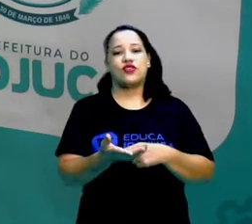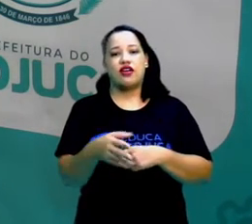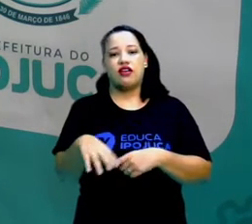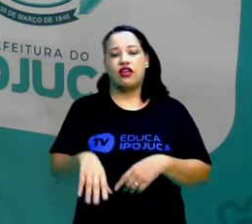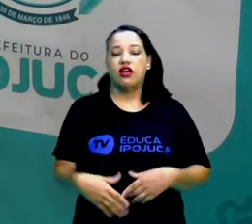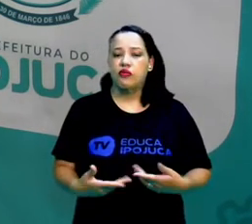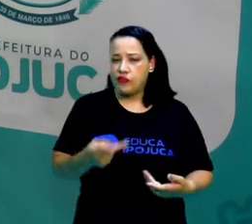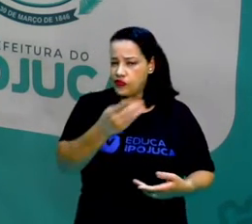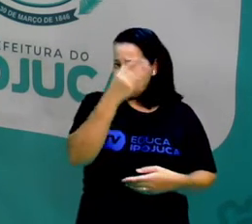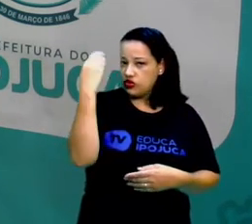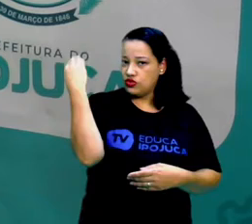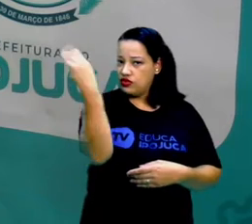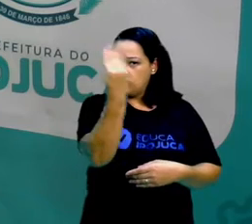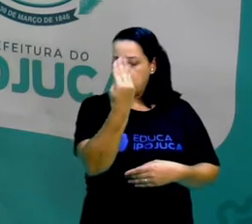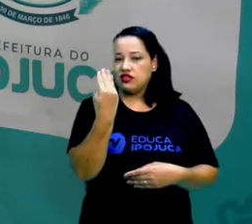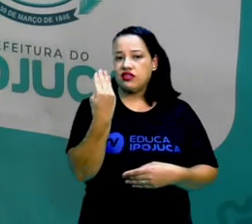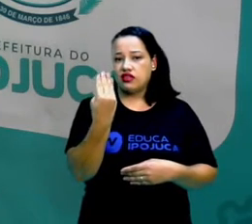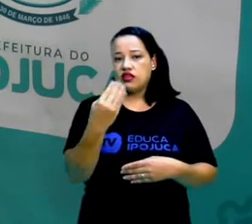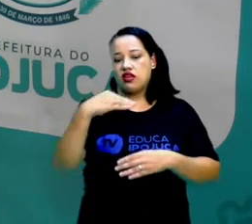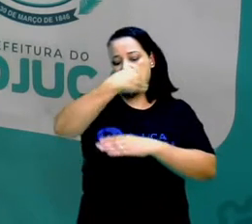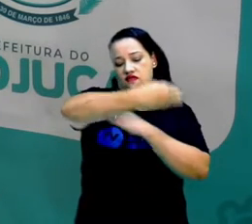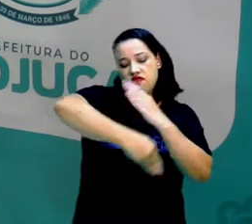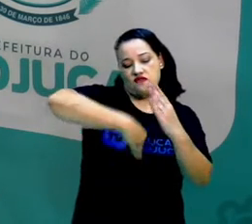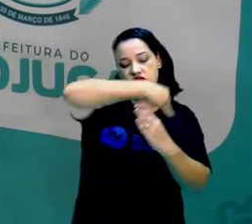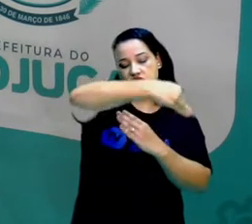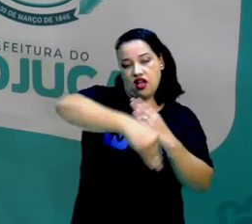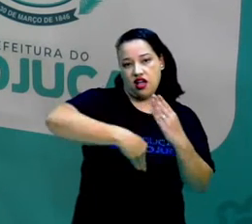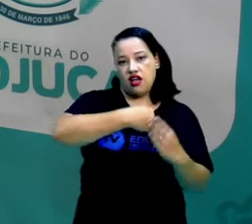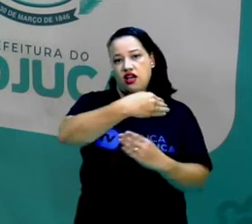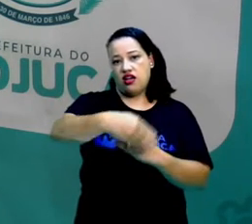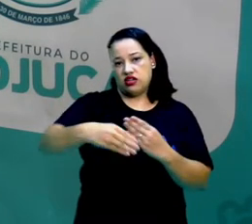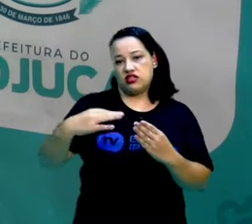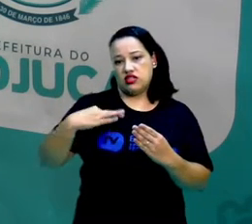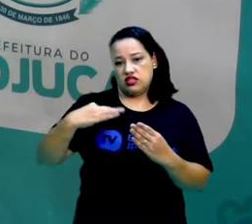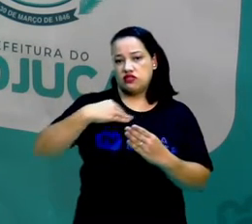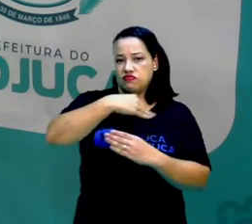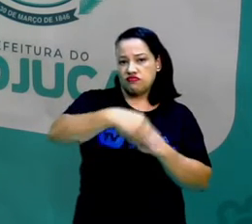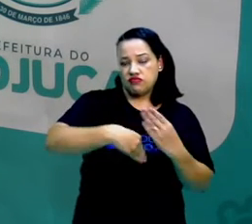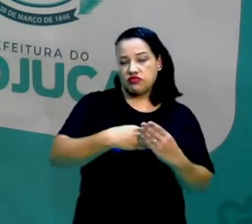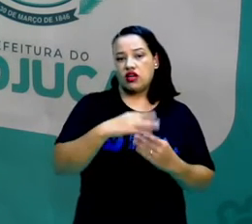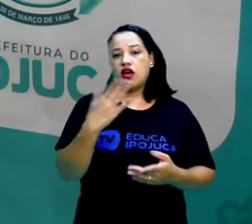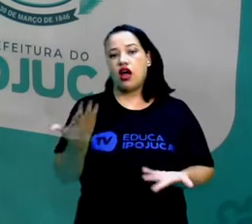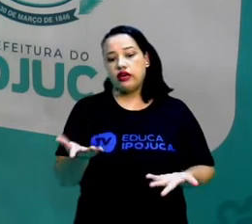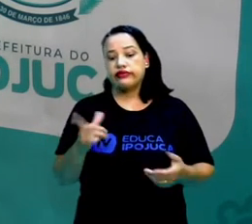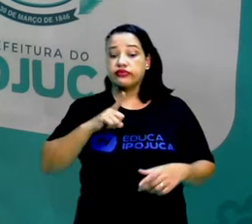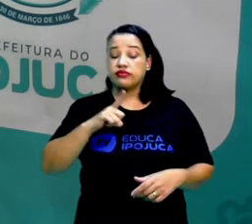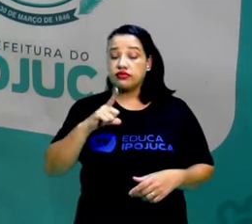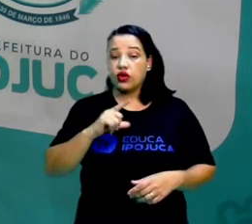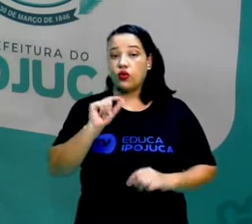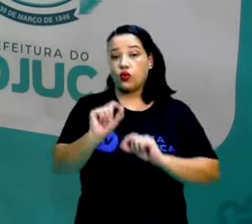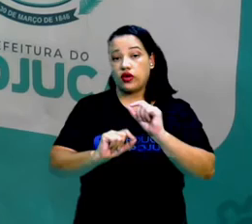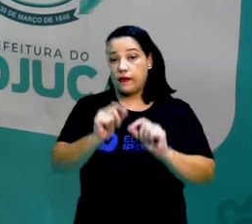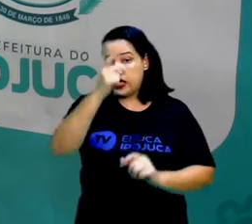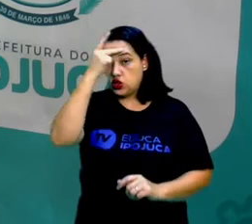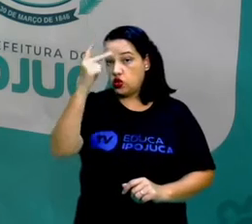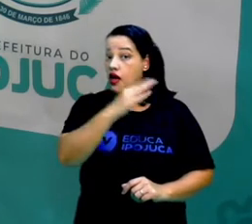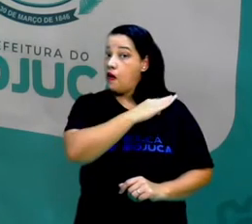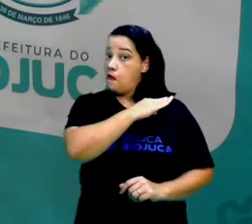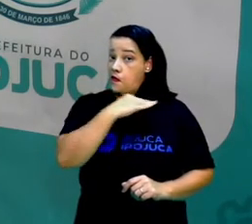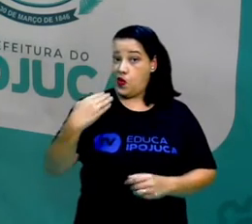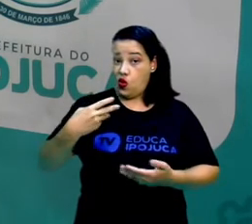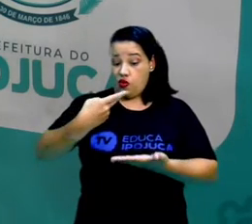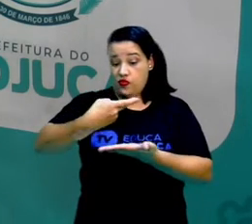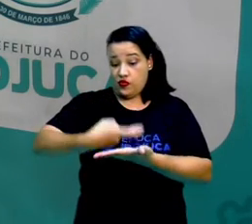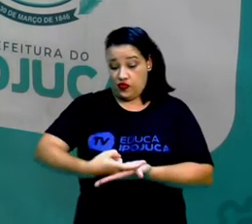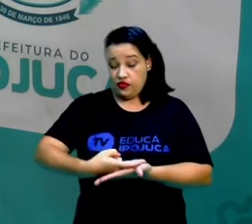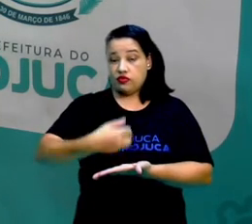você fazia um processo no qual você retiravam os órgãos internos das pessoas de escravos morriam você